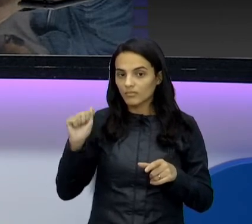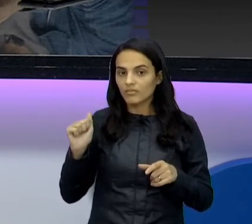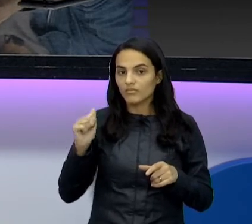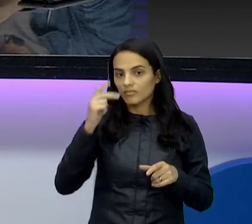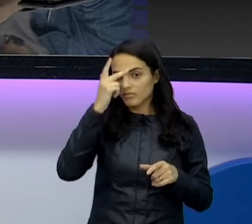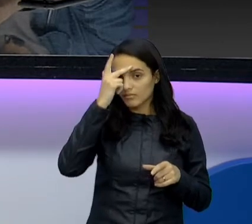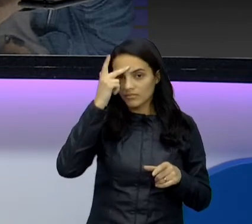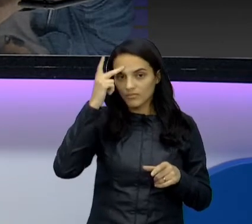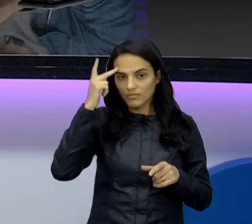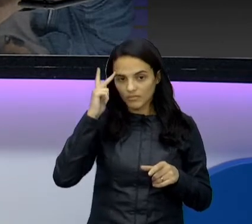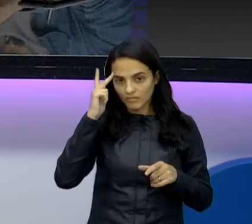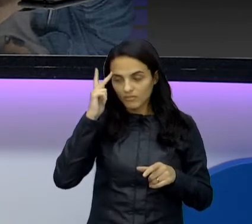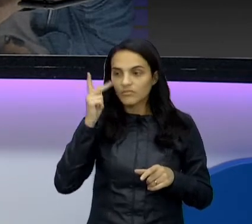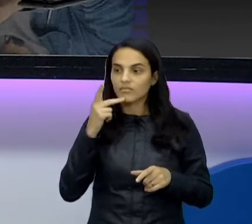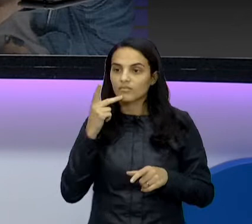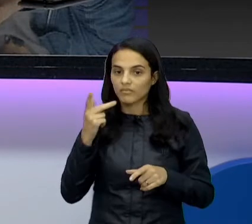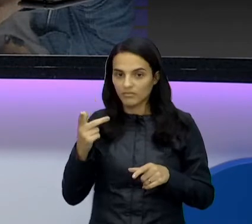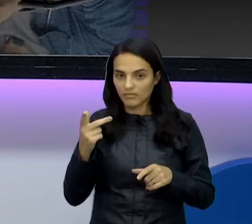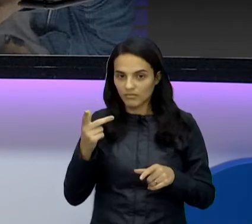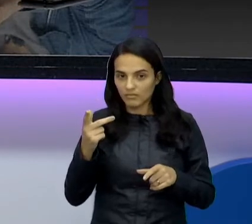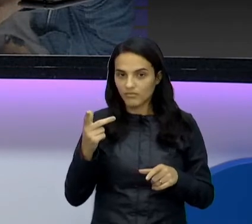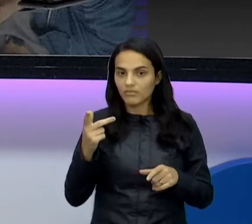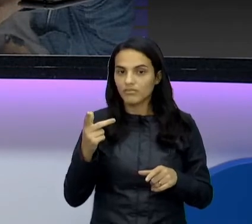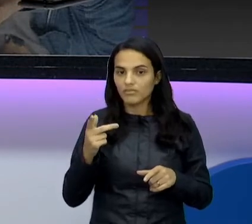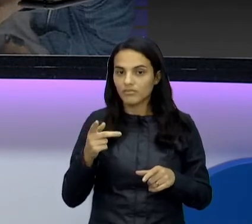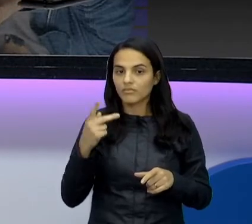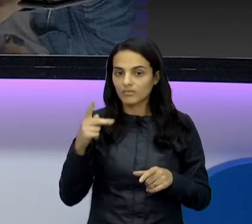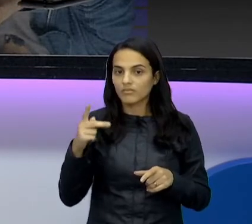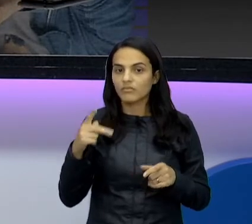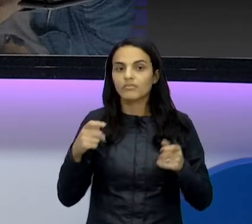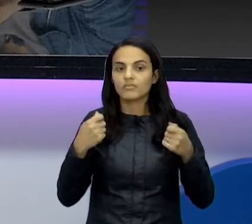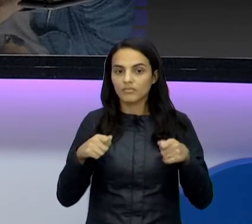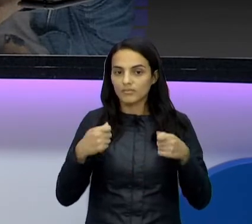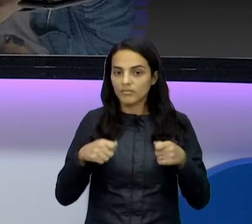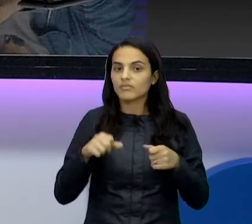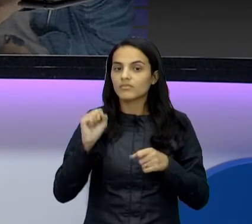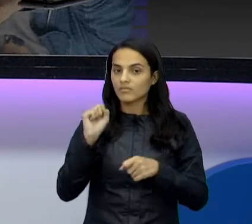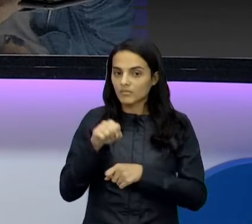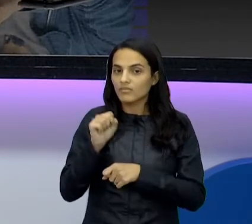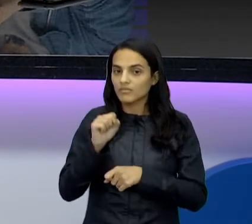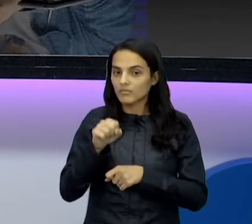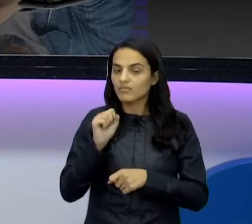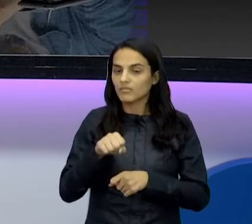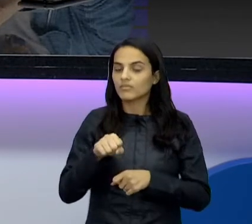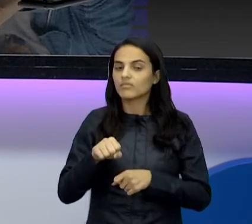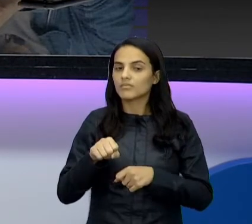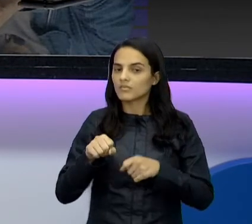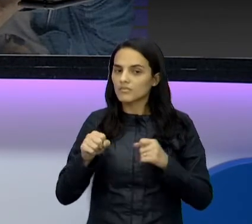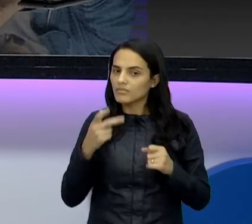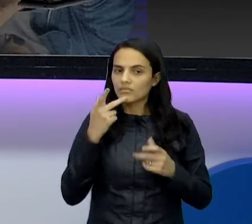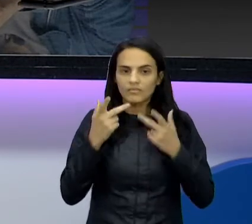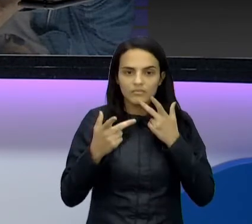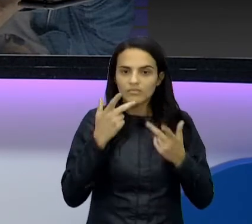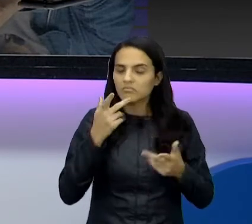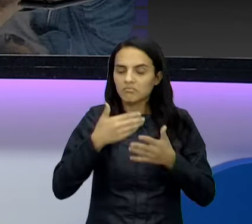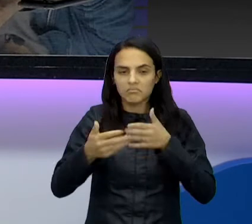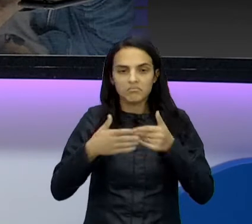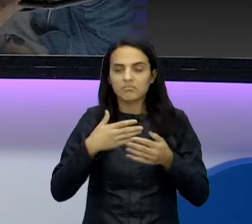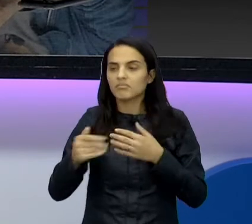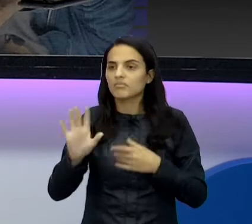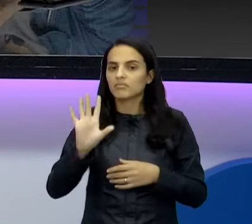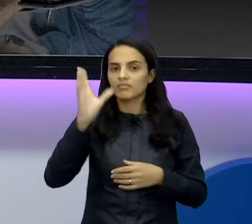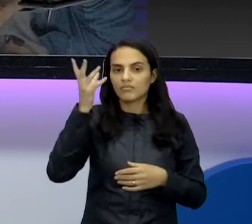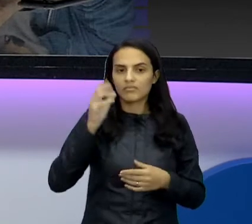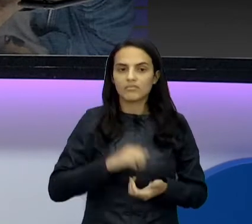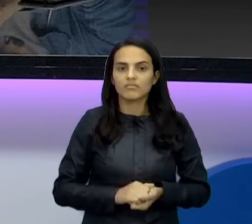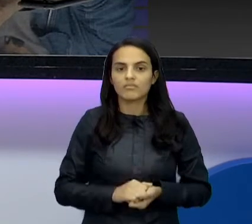que você é uma coisa que você não é. E você tem sim que tomar uma postura e enfrentar. Sim. Não importa em que situação que você está.